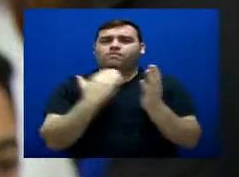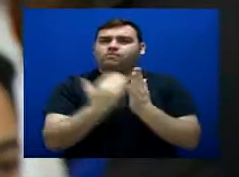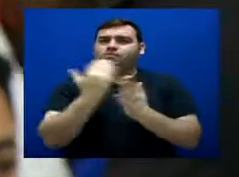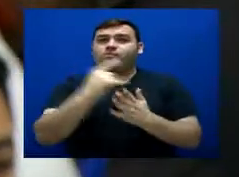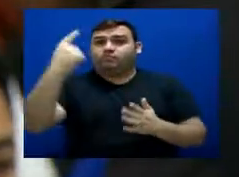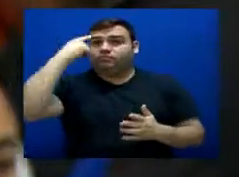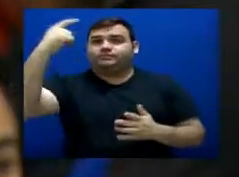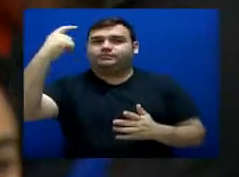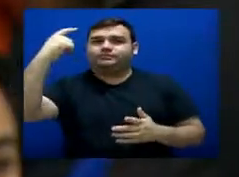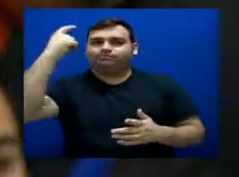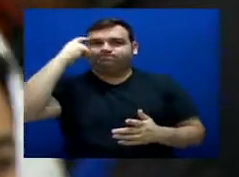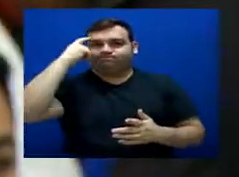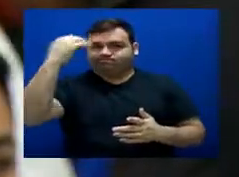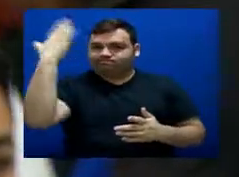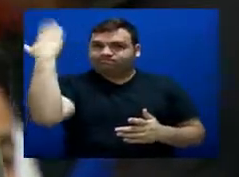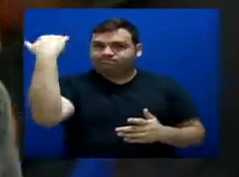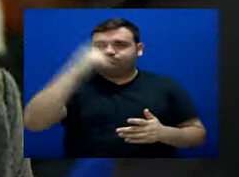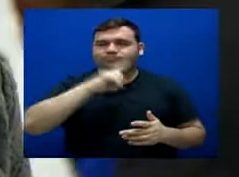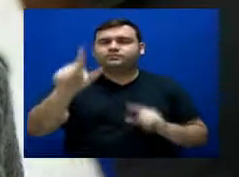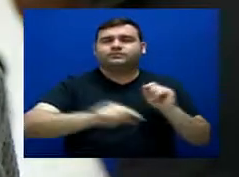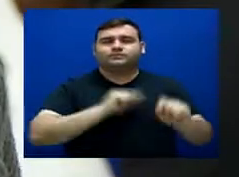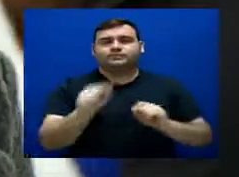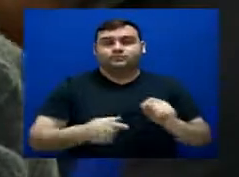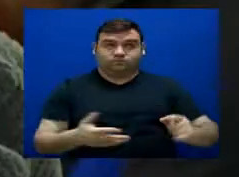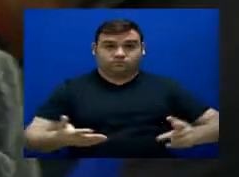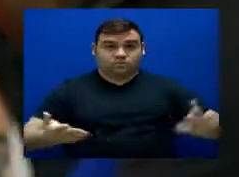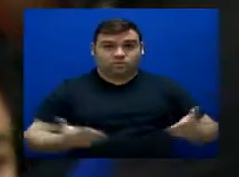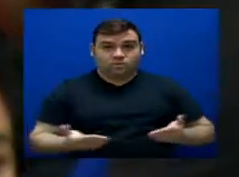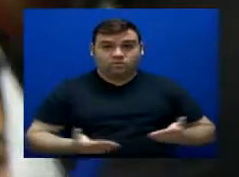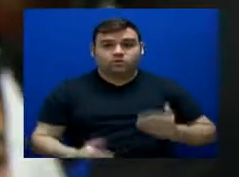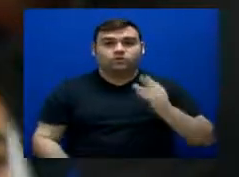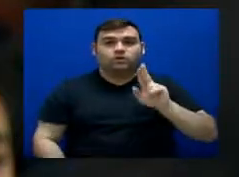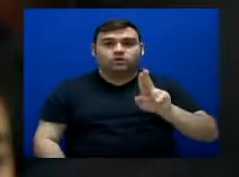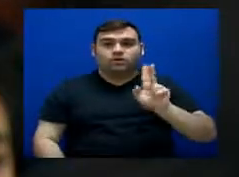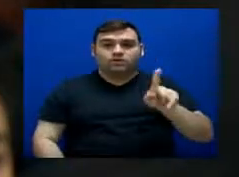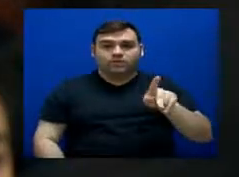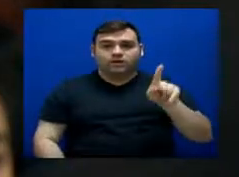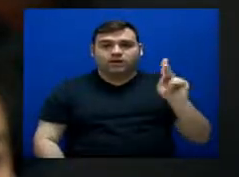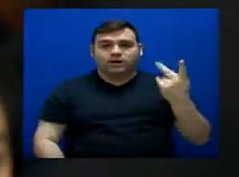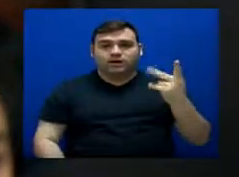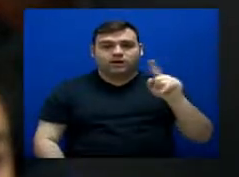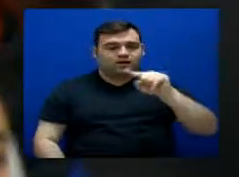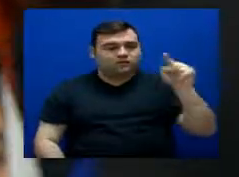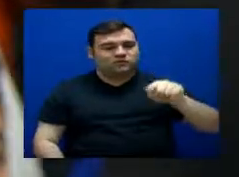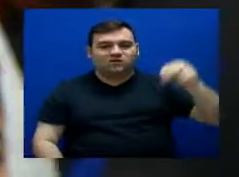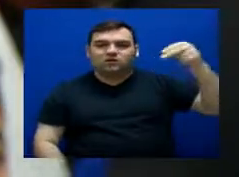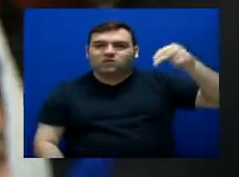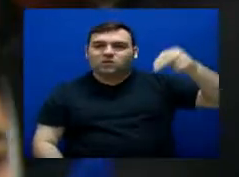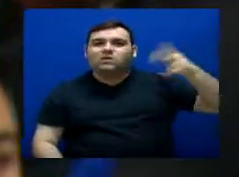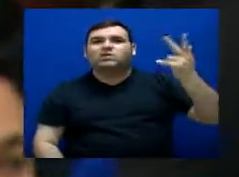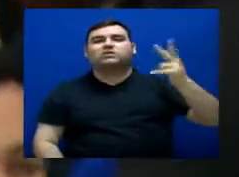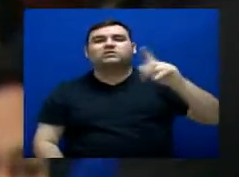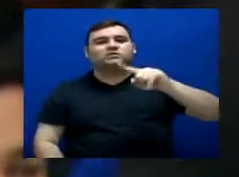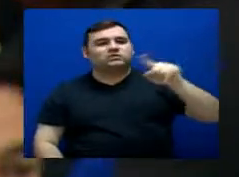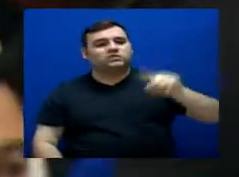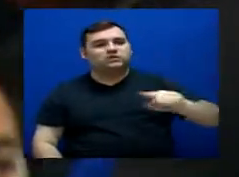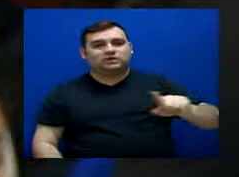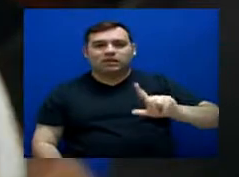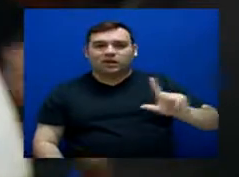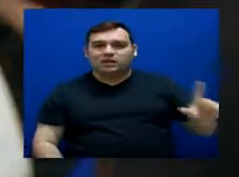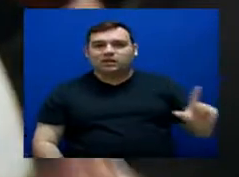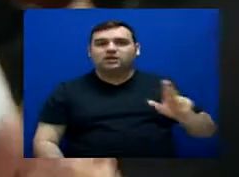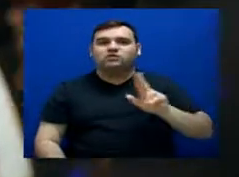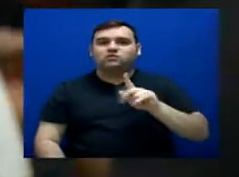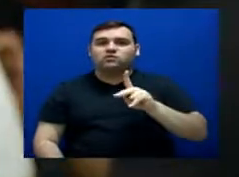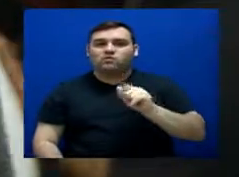uma lembrança, porque assim, nós temos hoje o PH da Zona Norte, da Zona Leste, né, o do